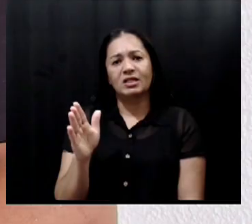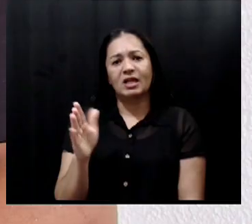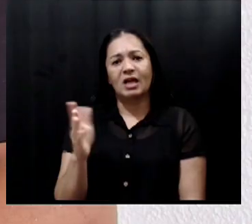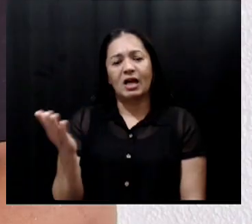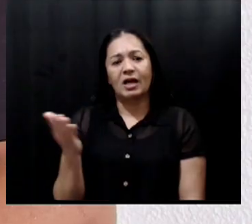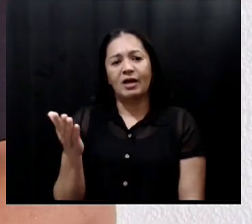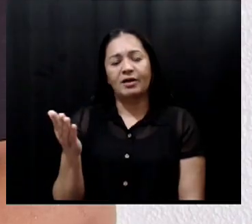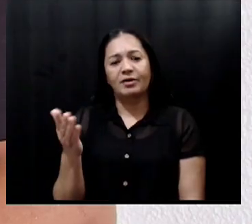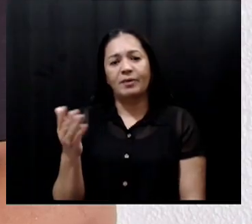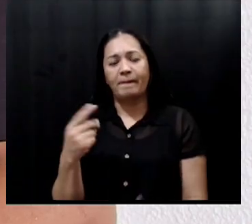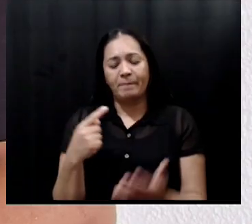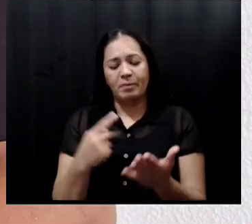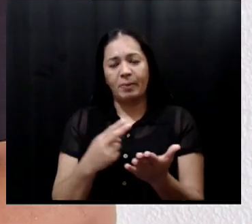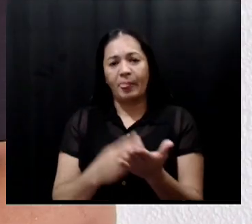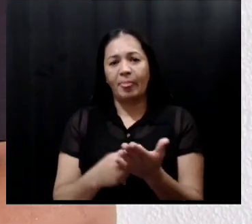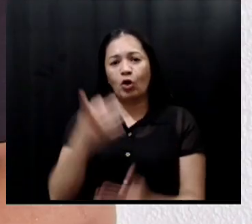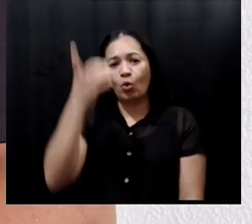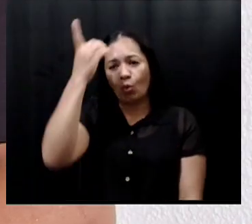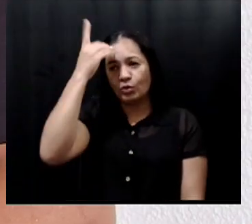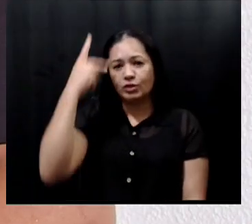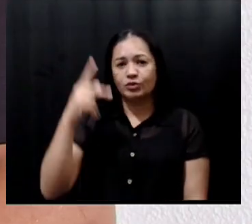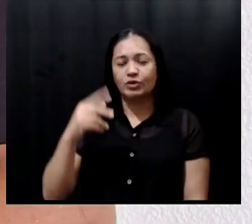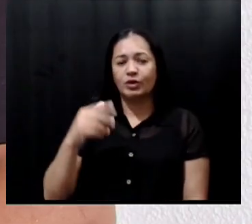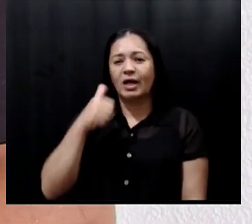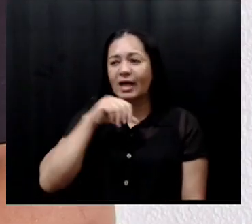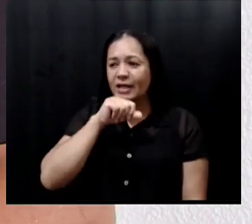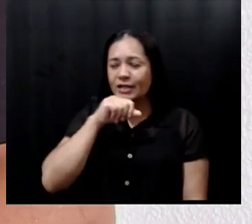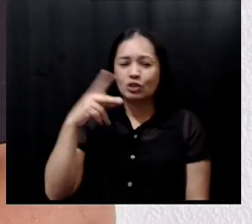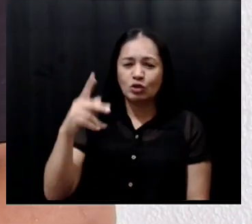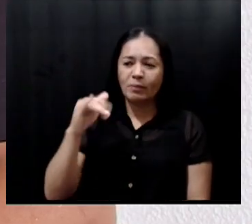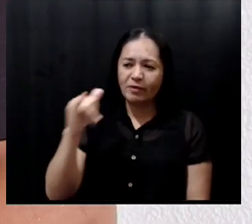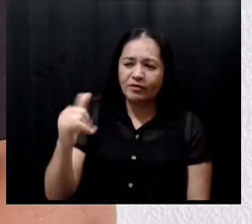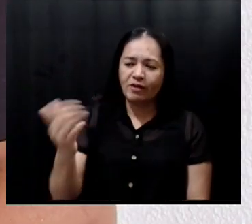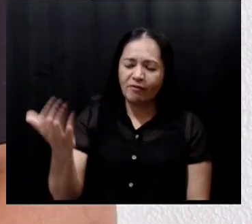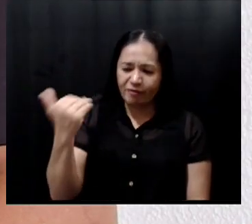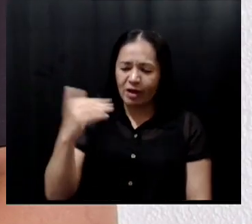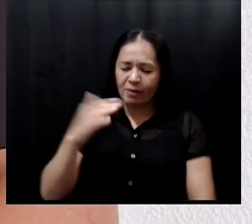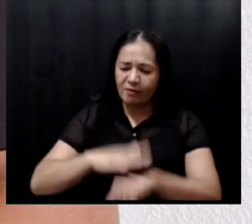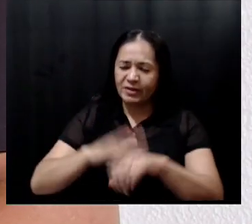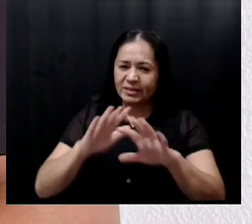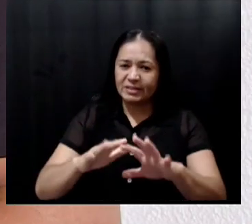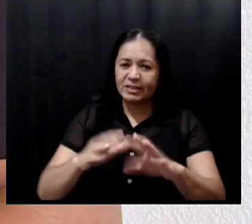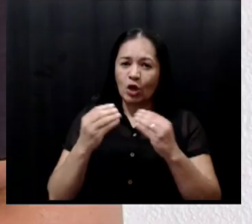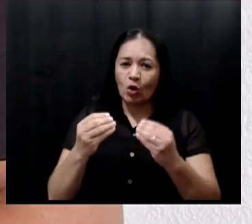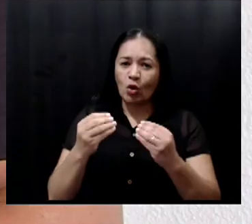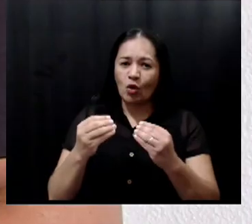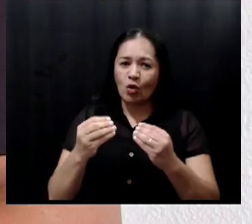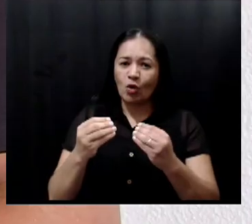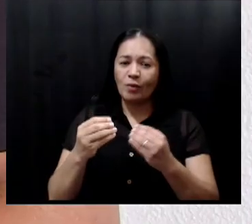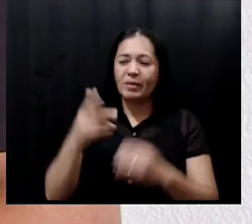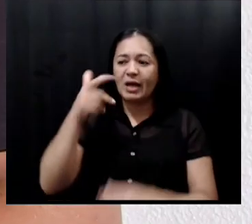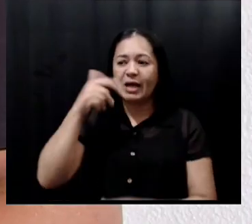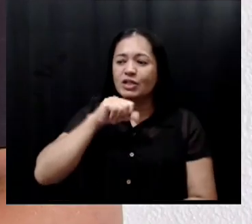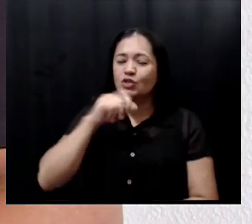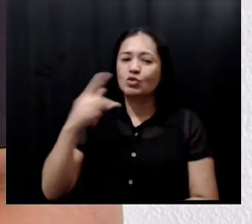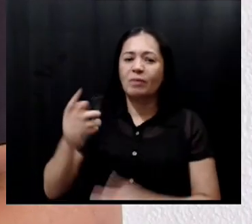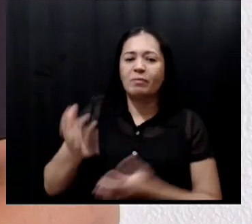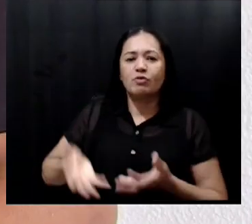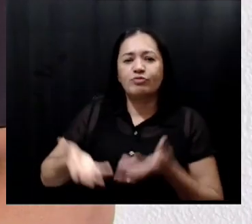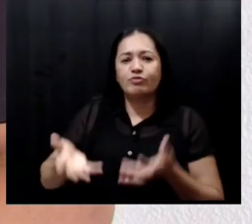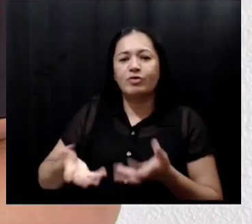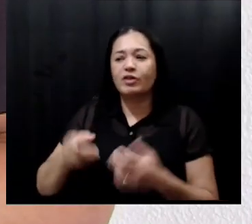dom, a sua mãe falou, olha, vamos fazer isso. Como que é essa questão da sua mãe te impulsionando para que você